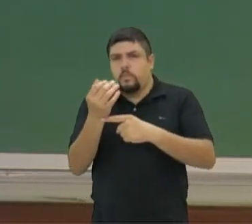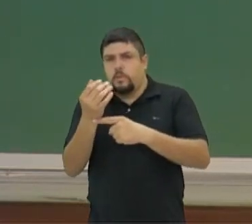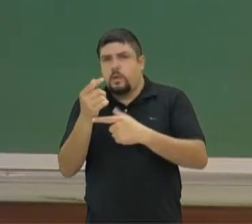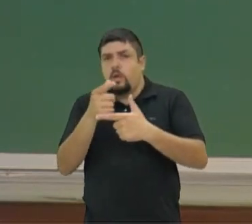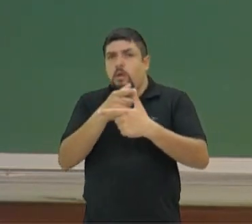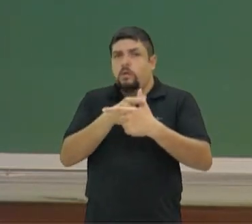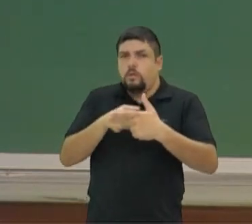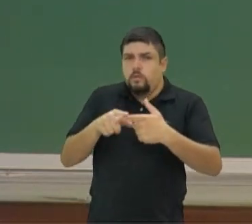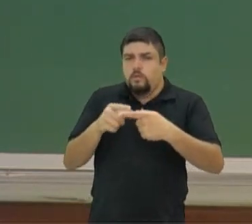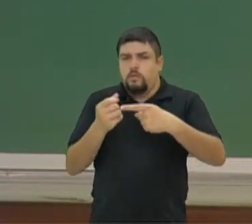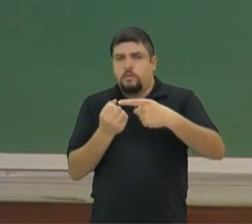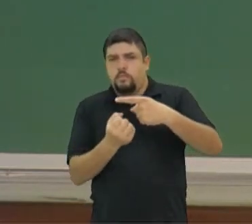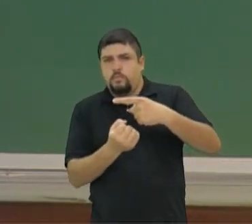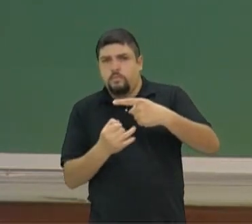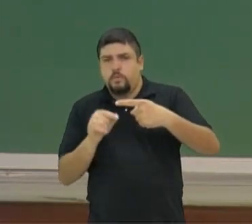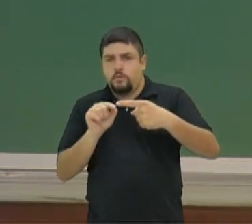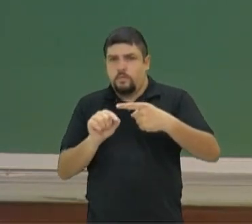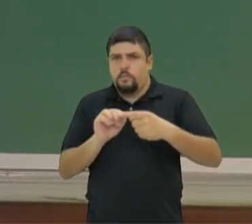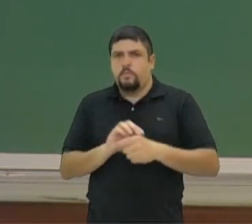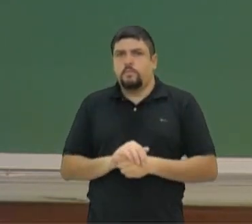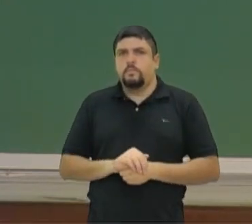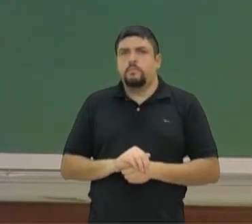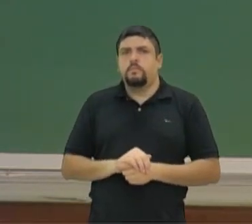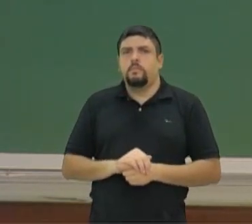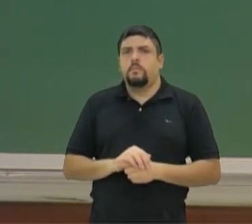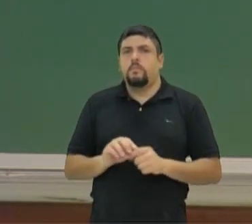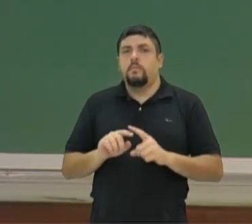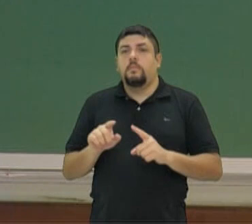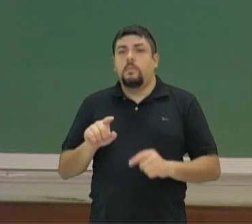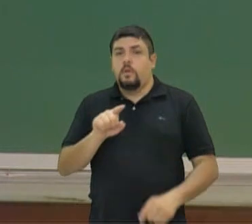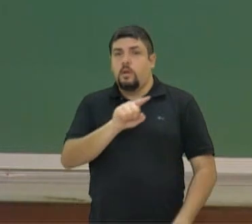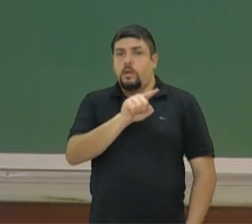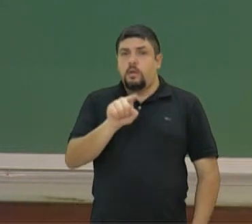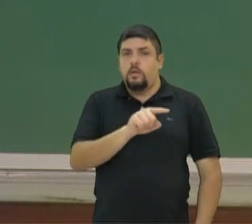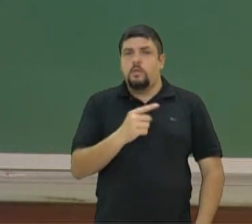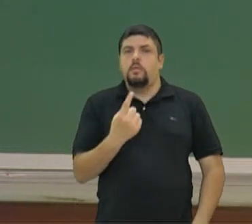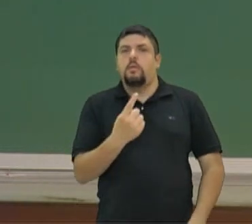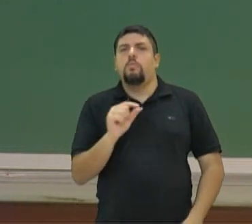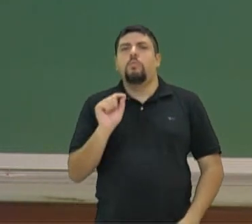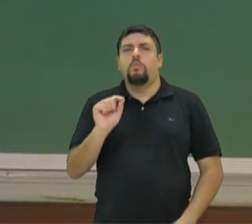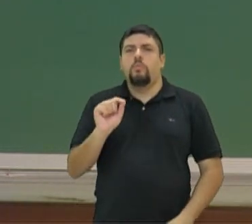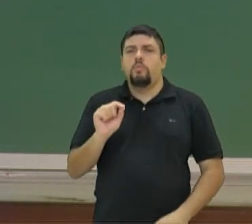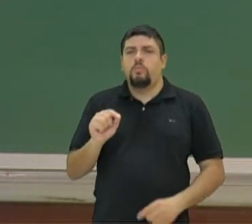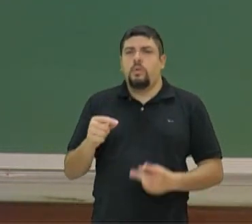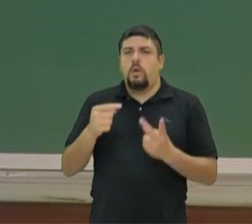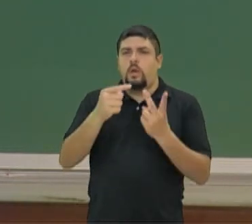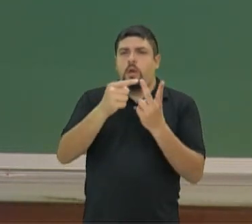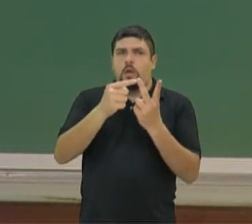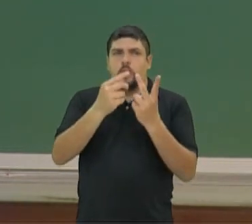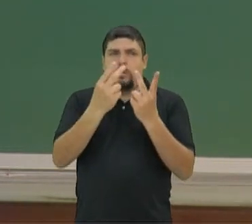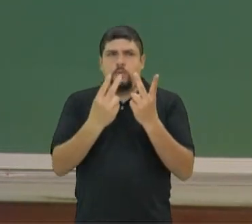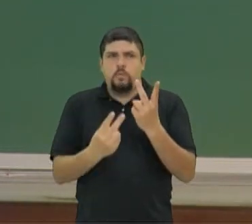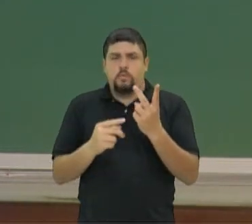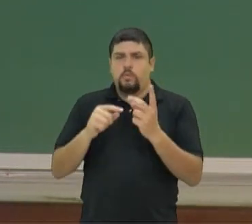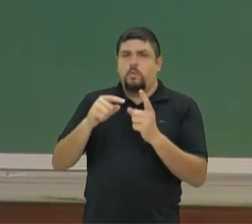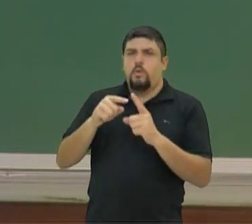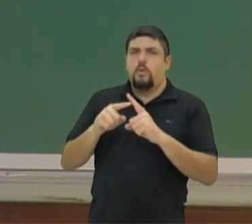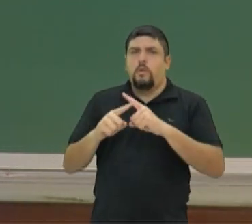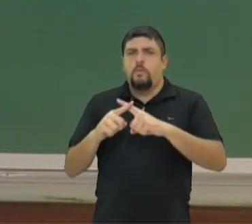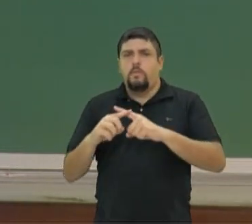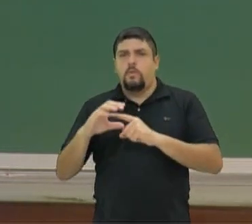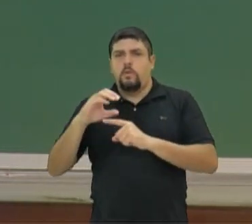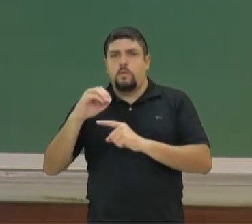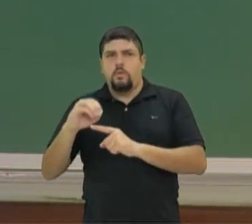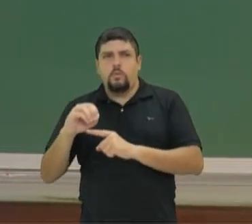argumento. Sendo, quem é Z1? Raiz de 2 vezes cosseno de π sobre 3 mais